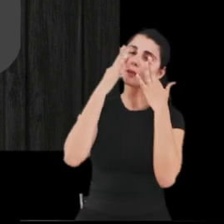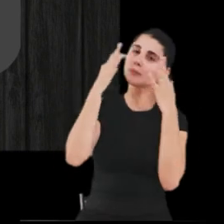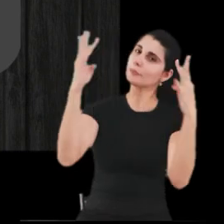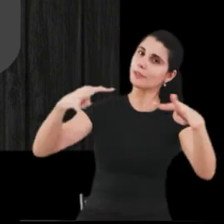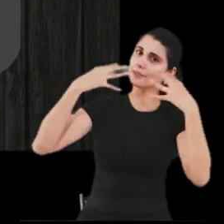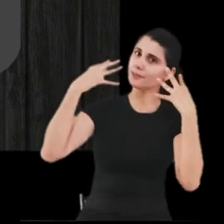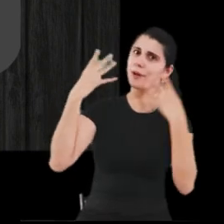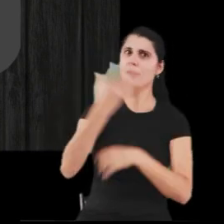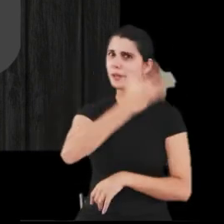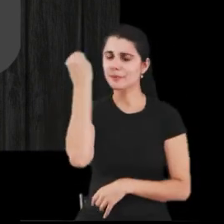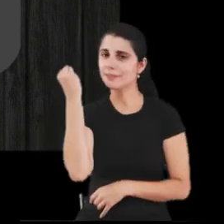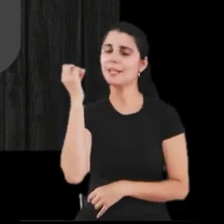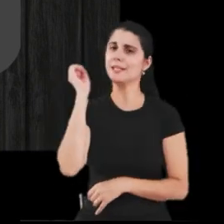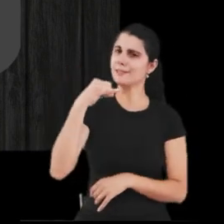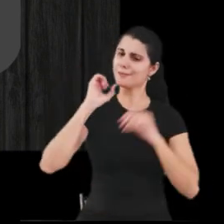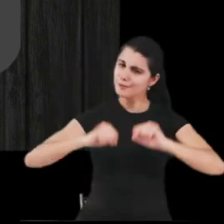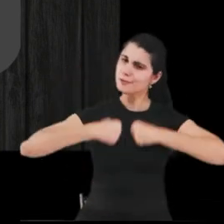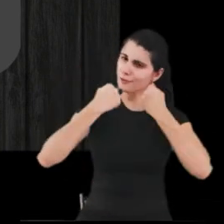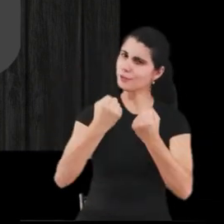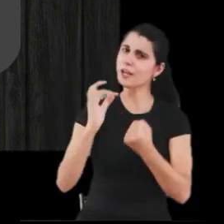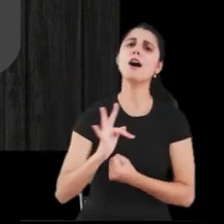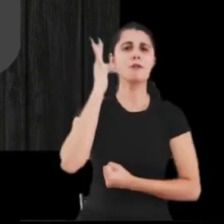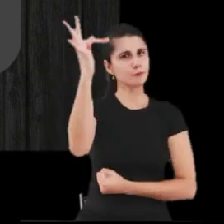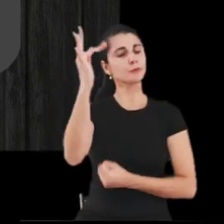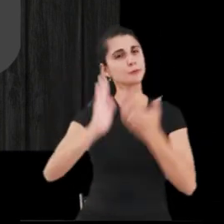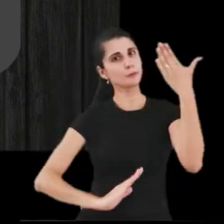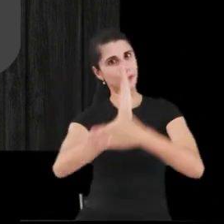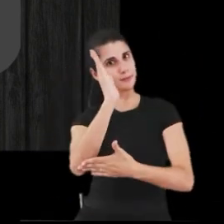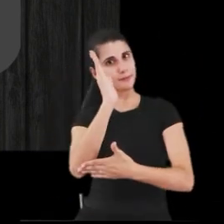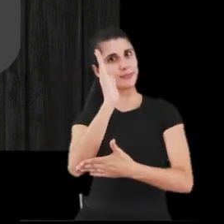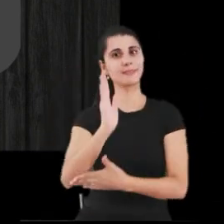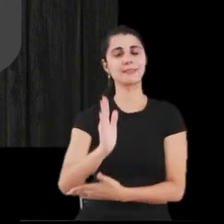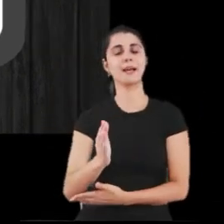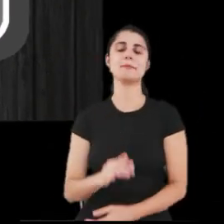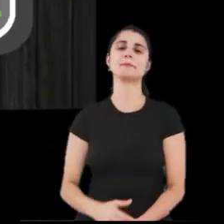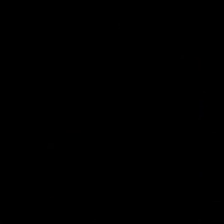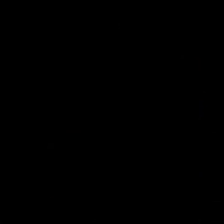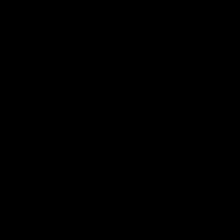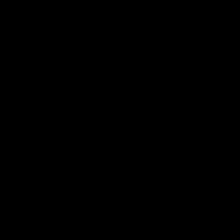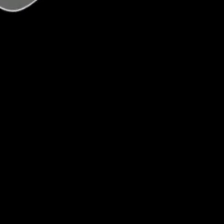não esqueçam, quem planta dedicação vai colher aprovação. Até a próxima.